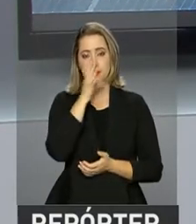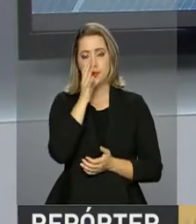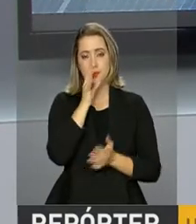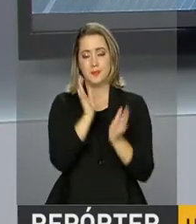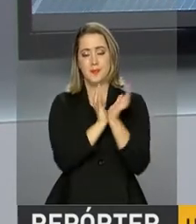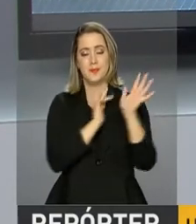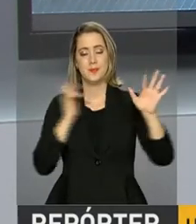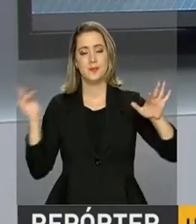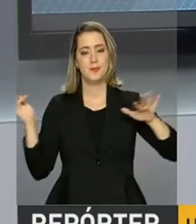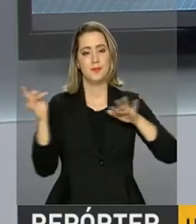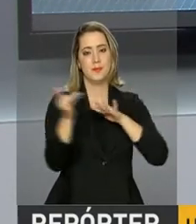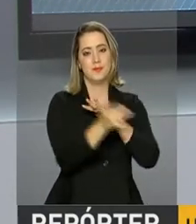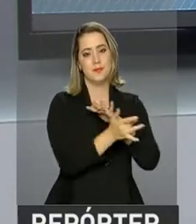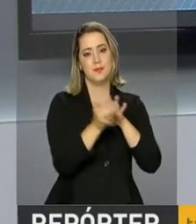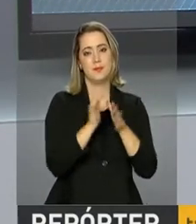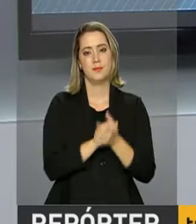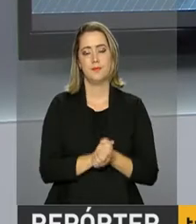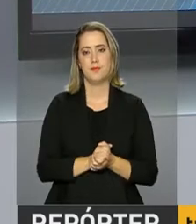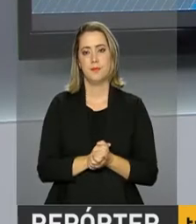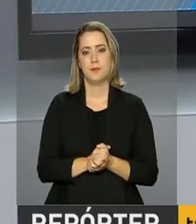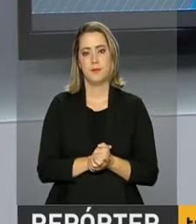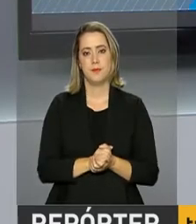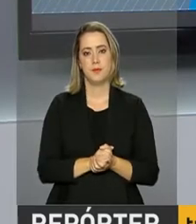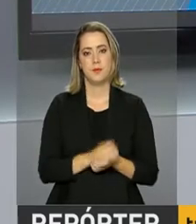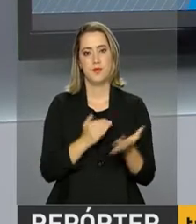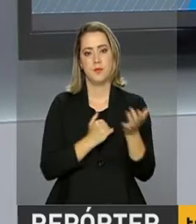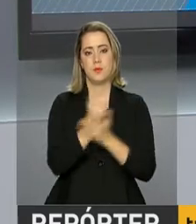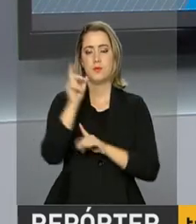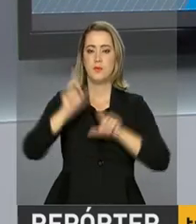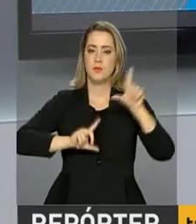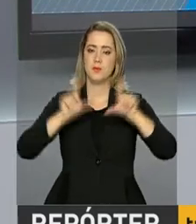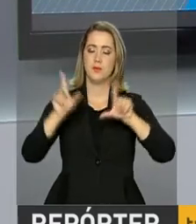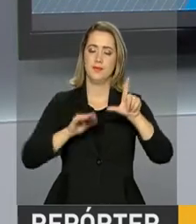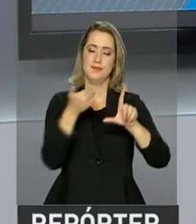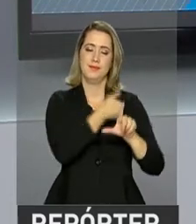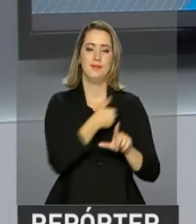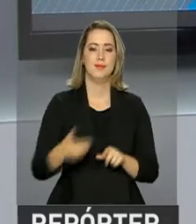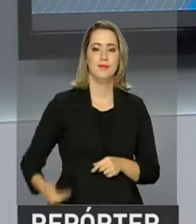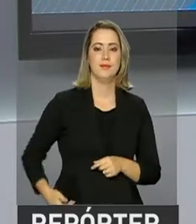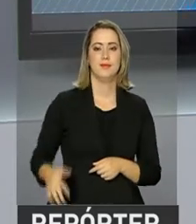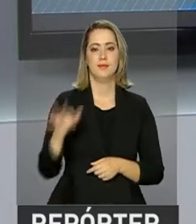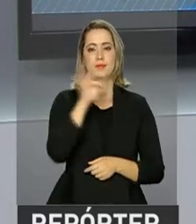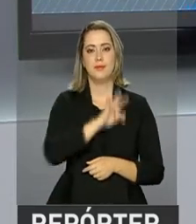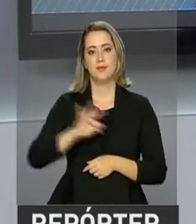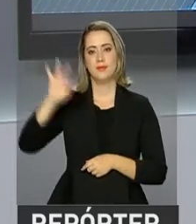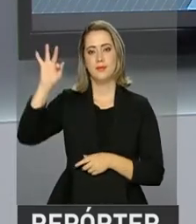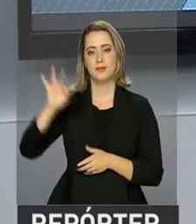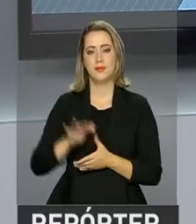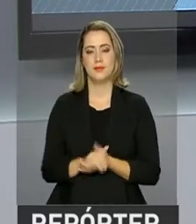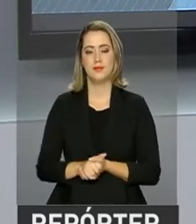Acompanhe as novidades também em nossas redes sociais e continue com a gente aqui na NBR,